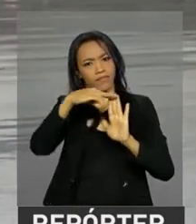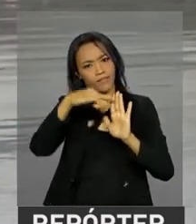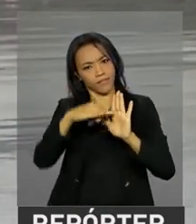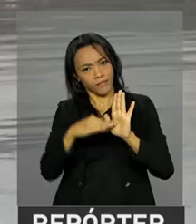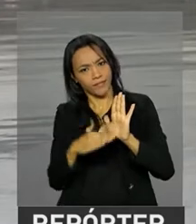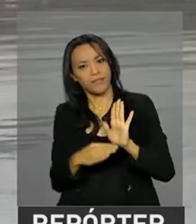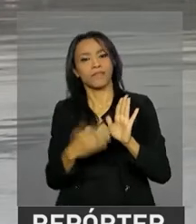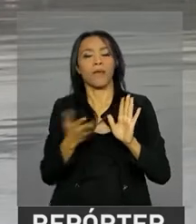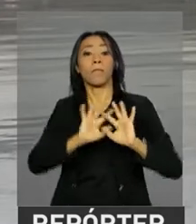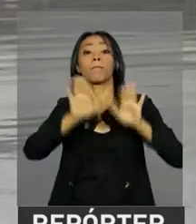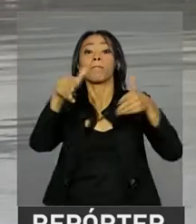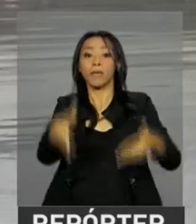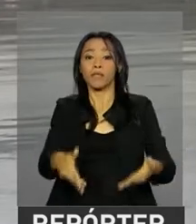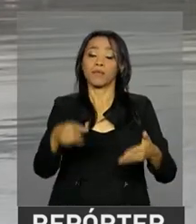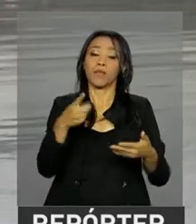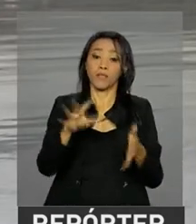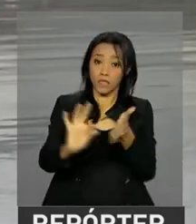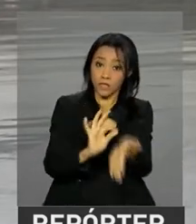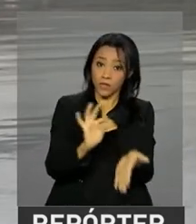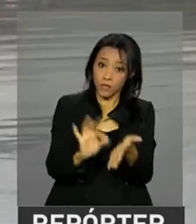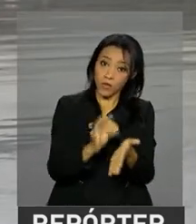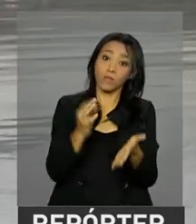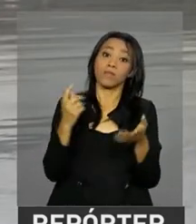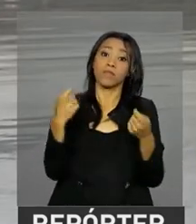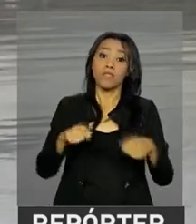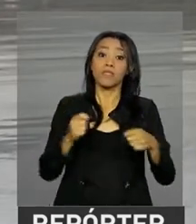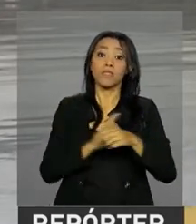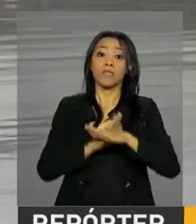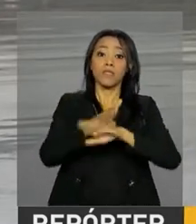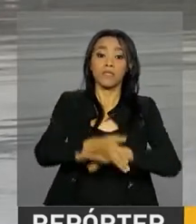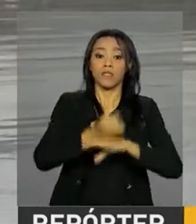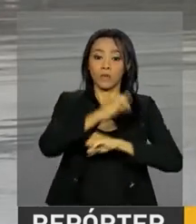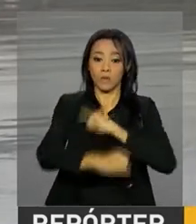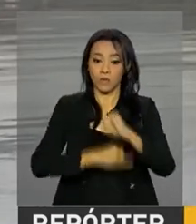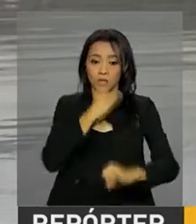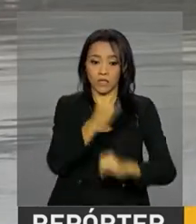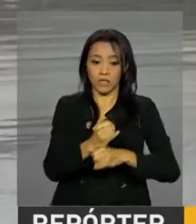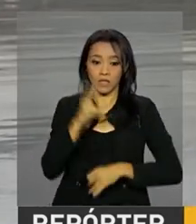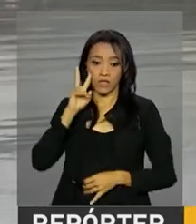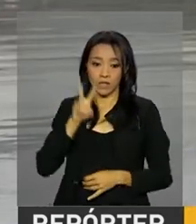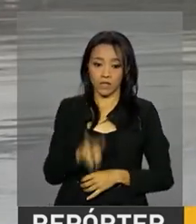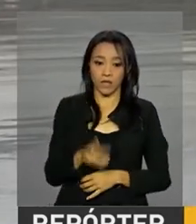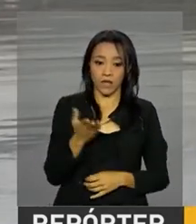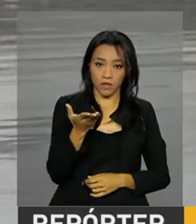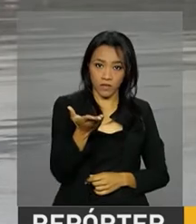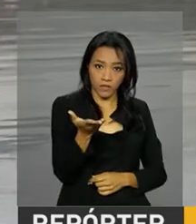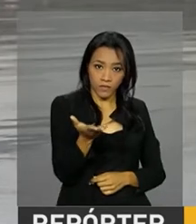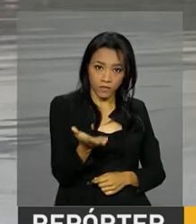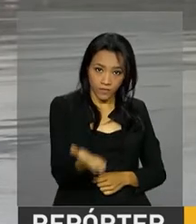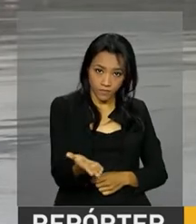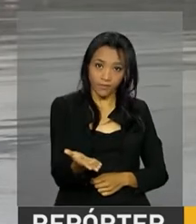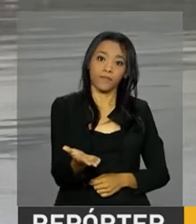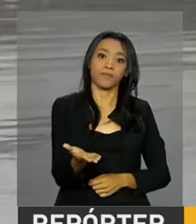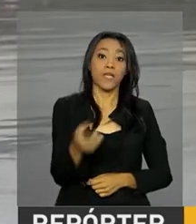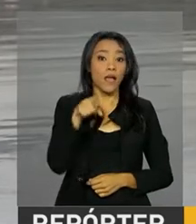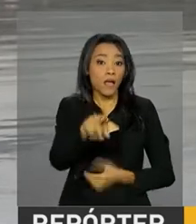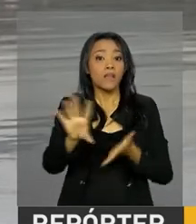do ProUni. As inscrições devem ser feitas no site do ProUni. Na internet, o endereço é